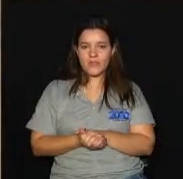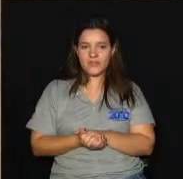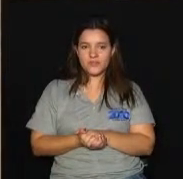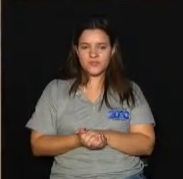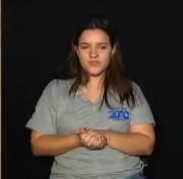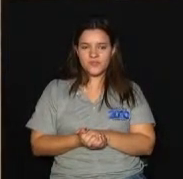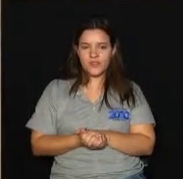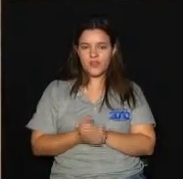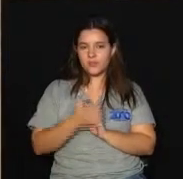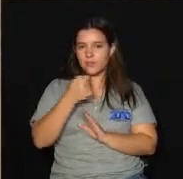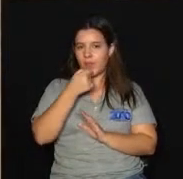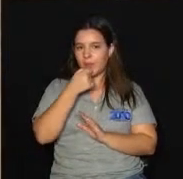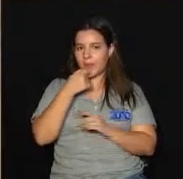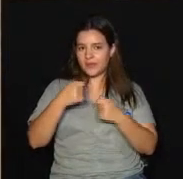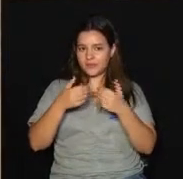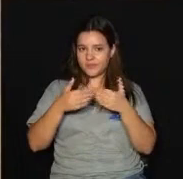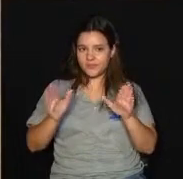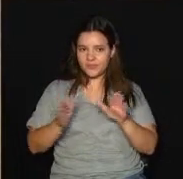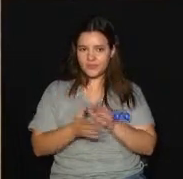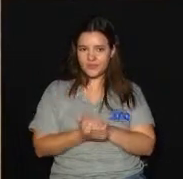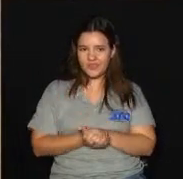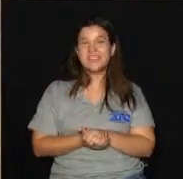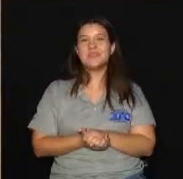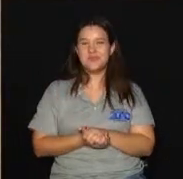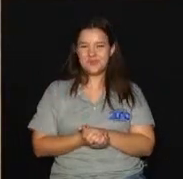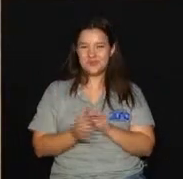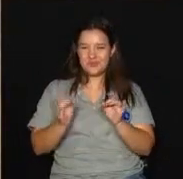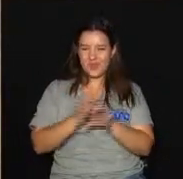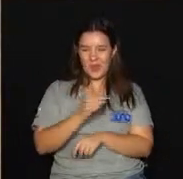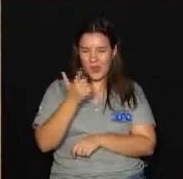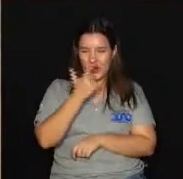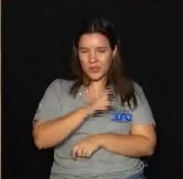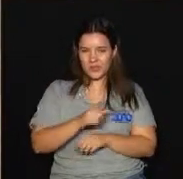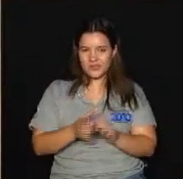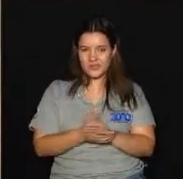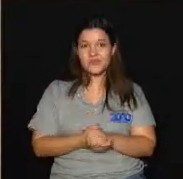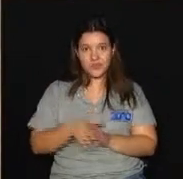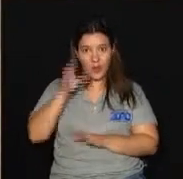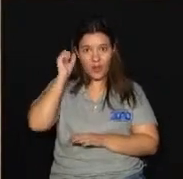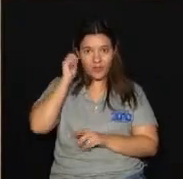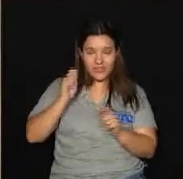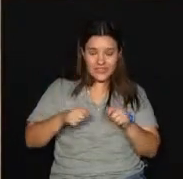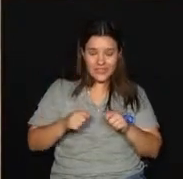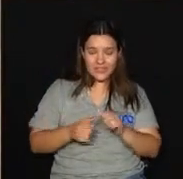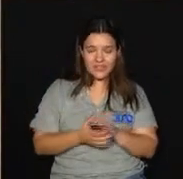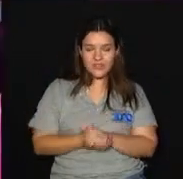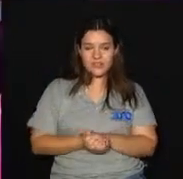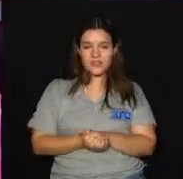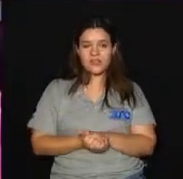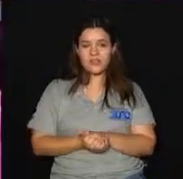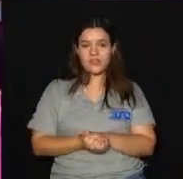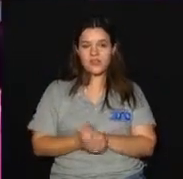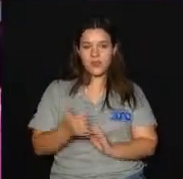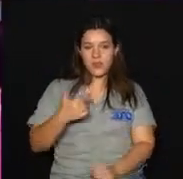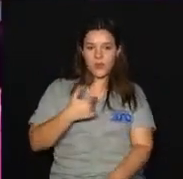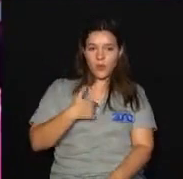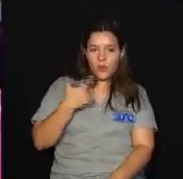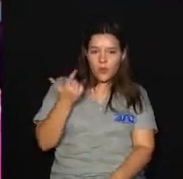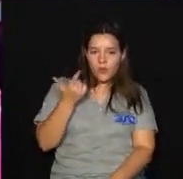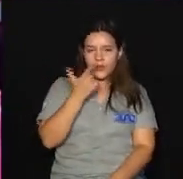Para poder habilitar. Pronto. Pronto. Tá ouvindo agora? Sim. Tá. Eu